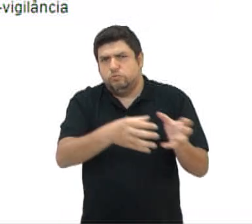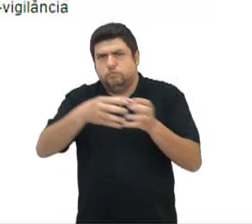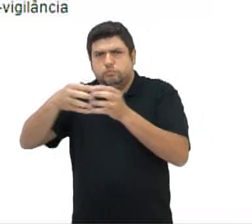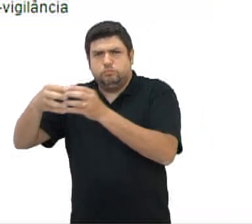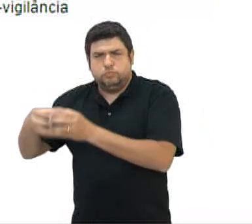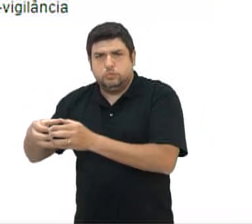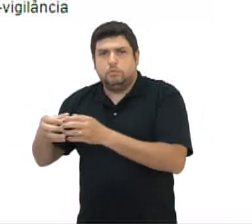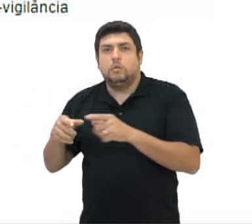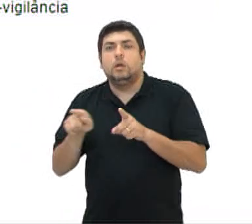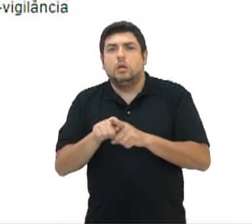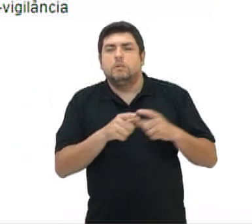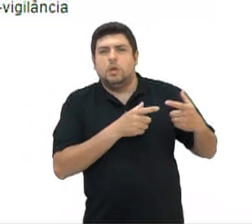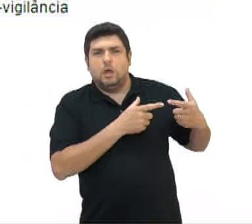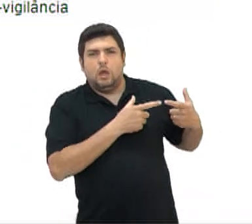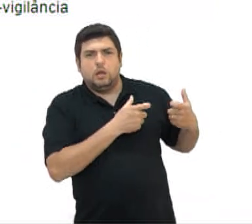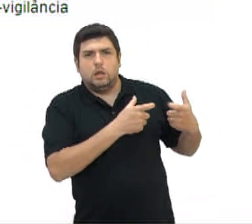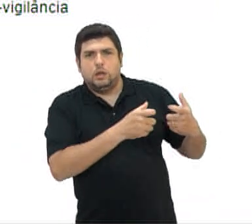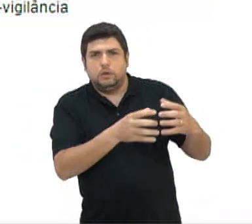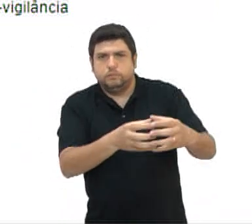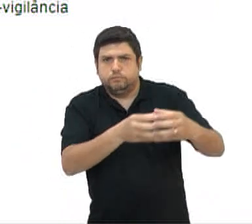concentração.